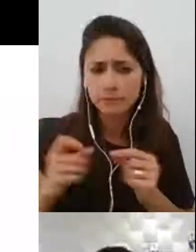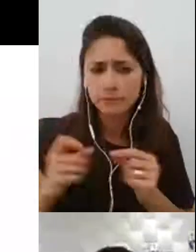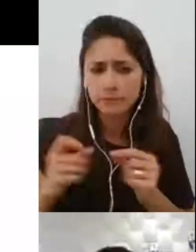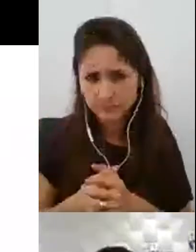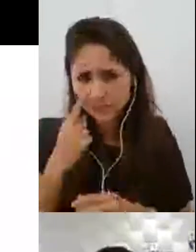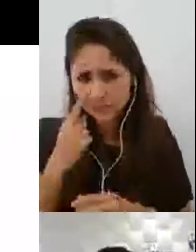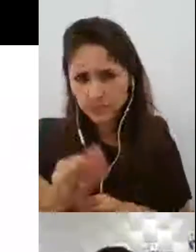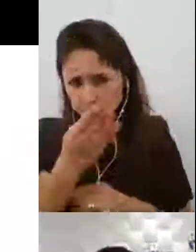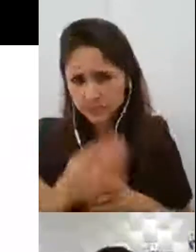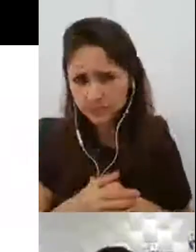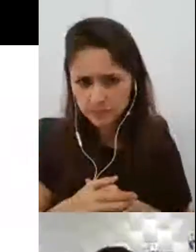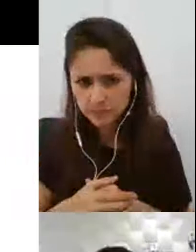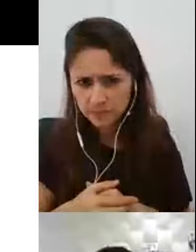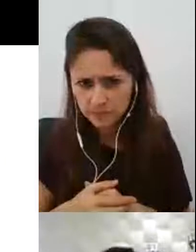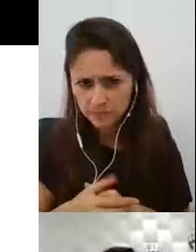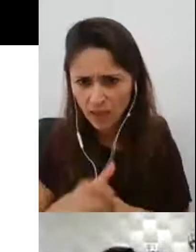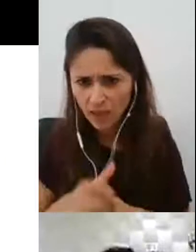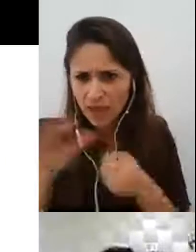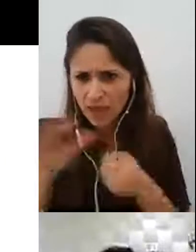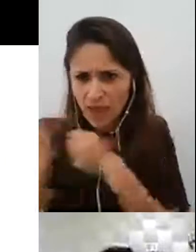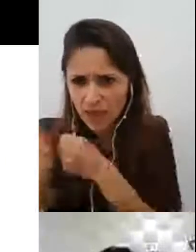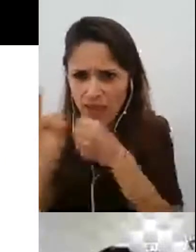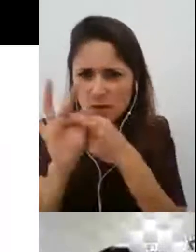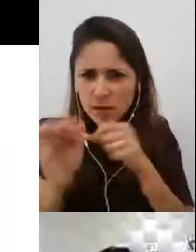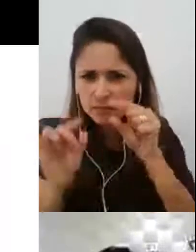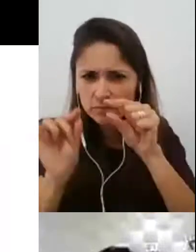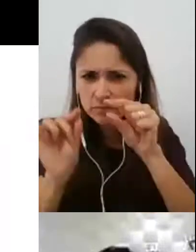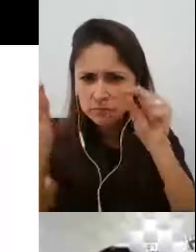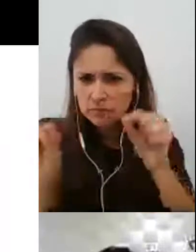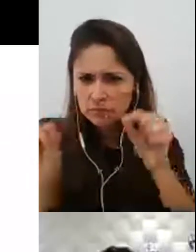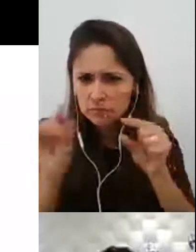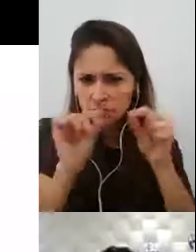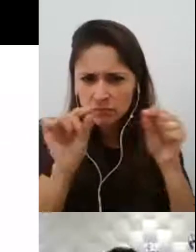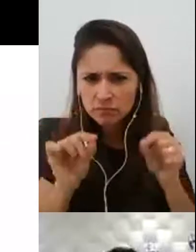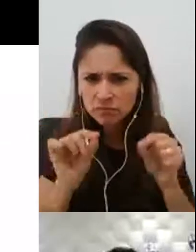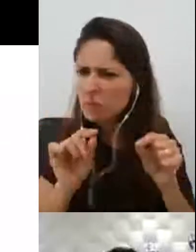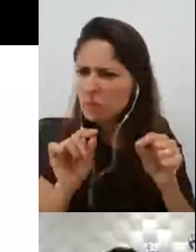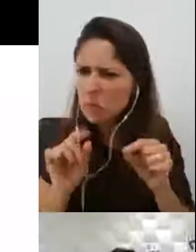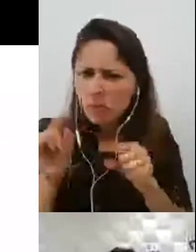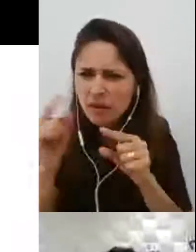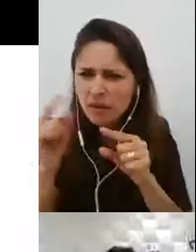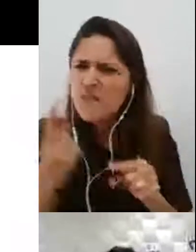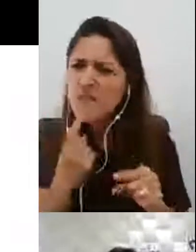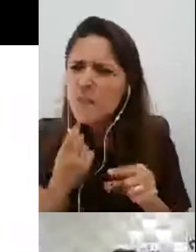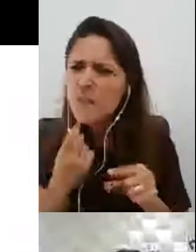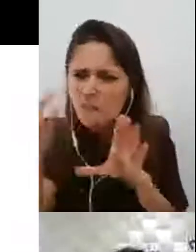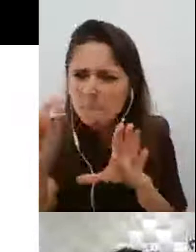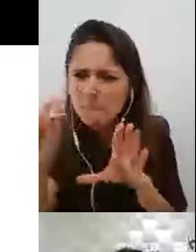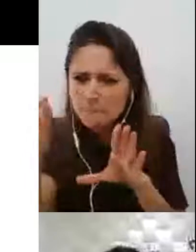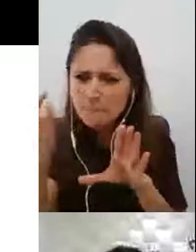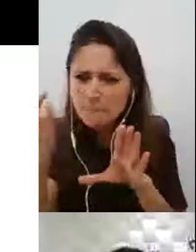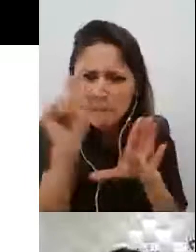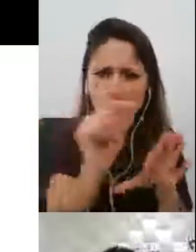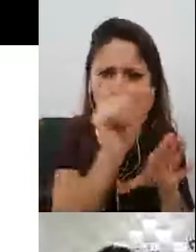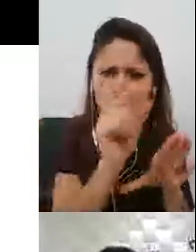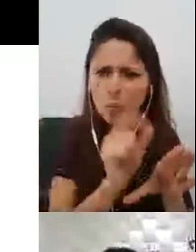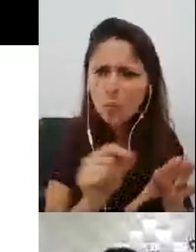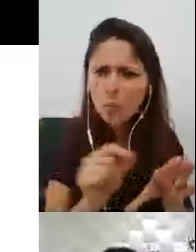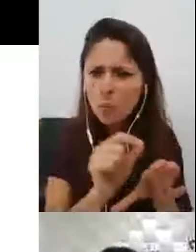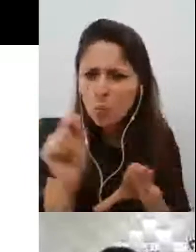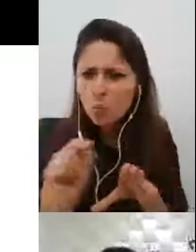toda a instrumentação com sensores, termopares, para quê? Lembra que eu falei dos dados? Então,